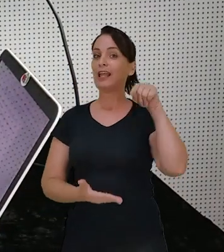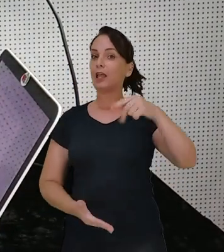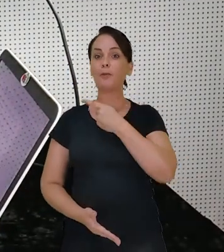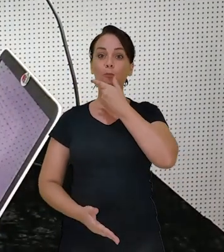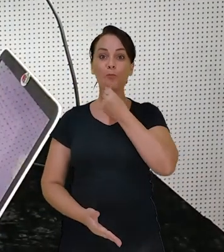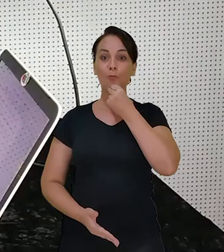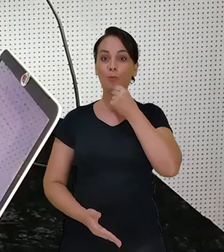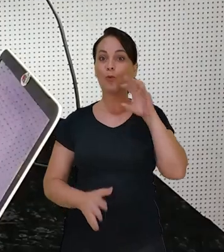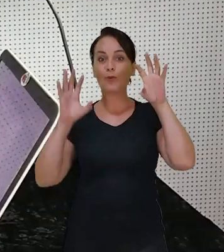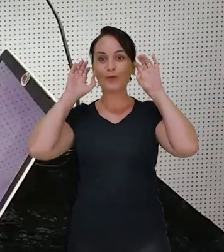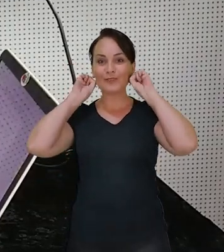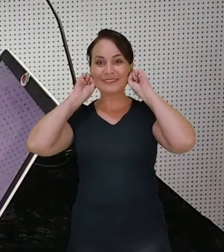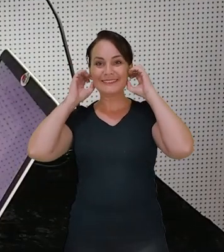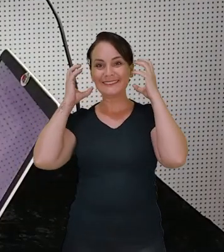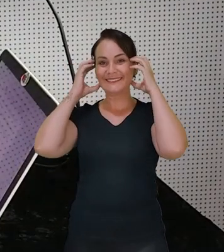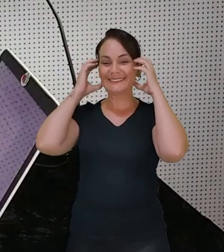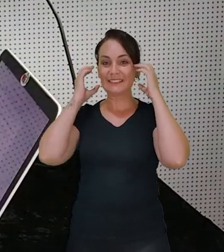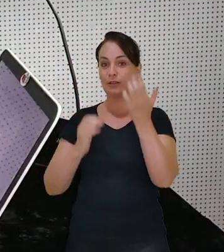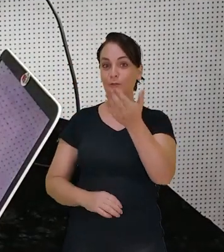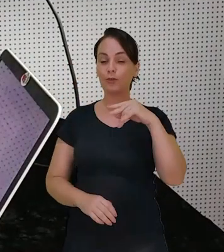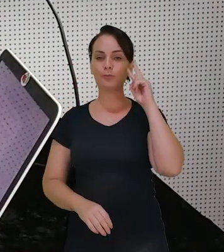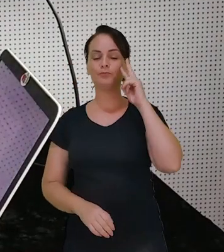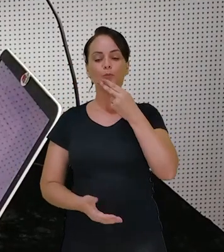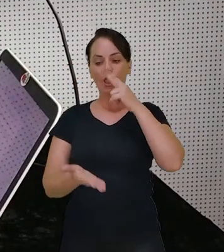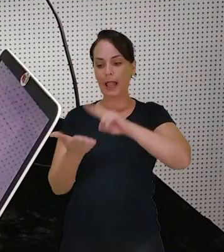ouvinte. Vamos à sua história? A carta